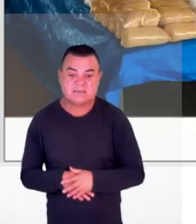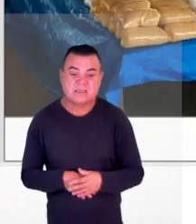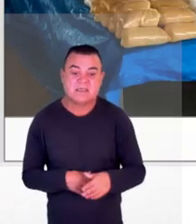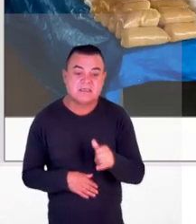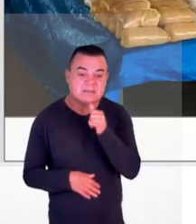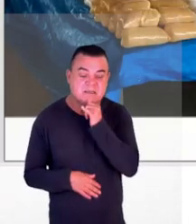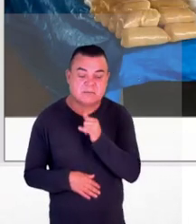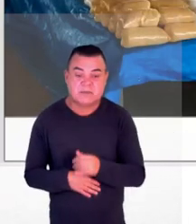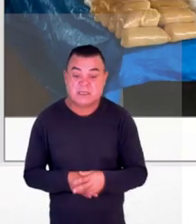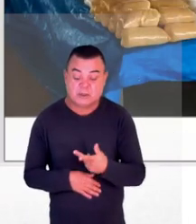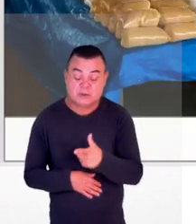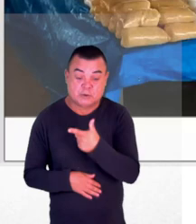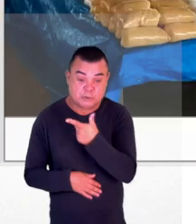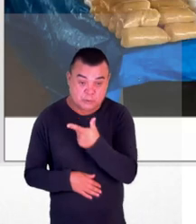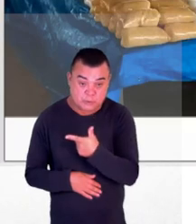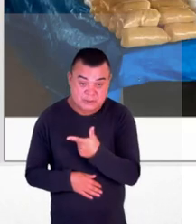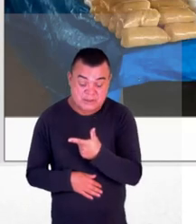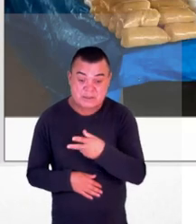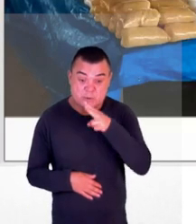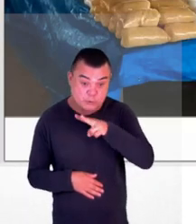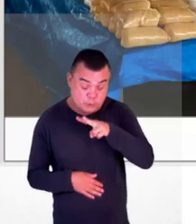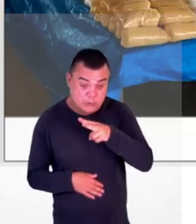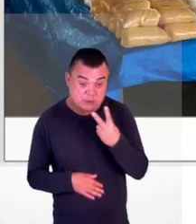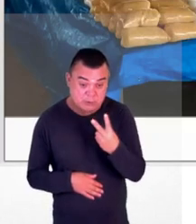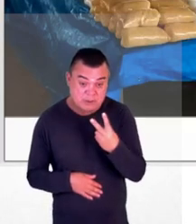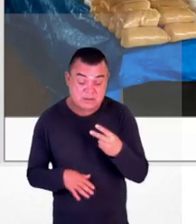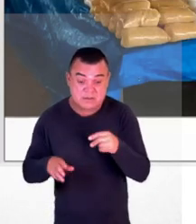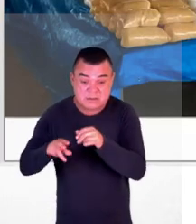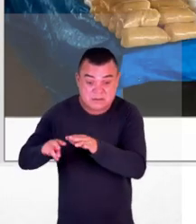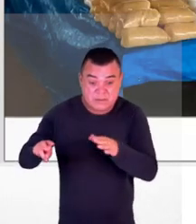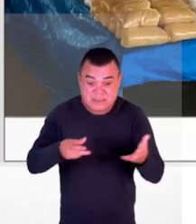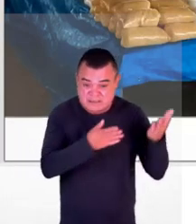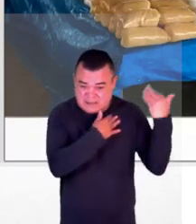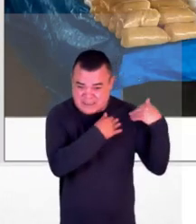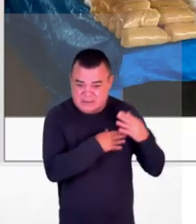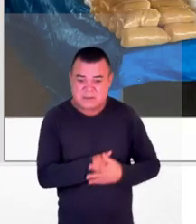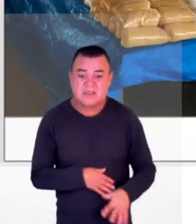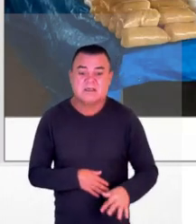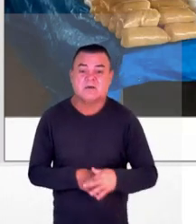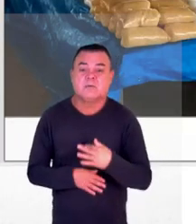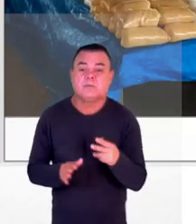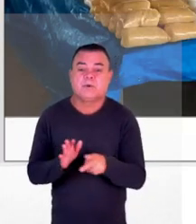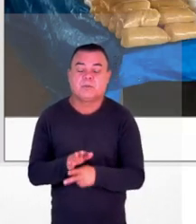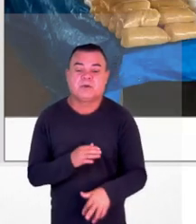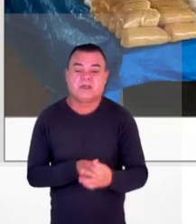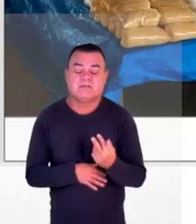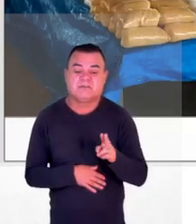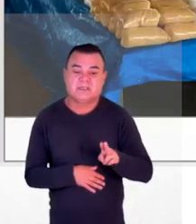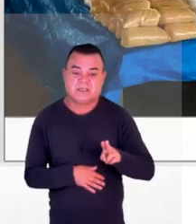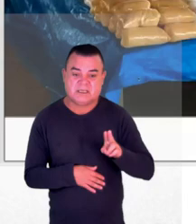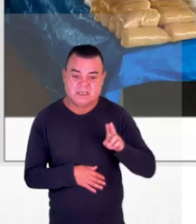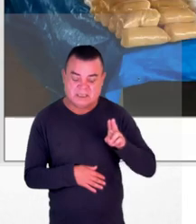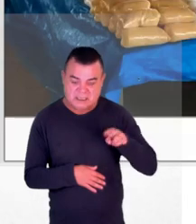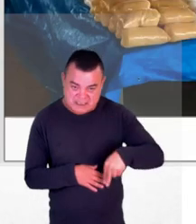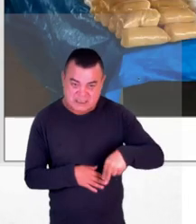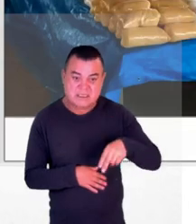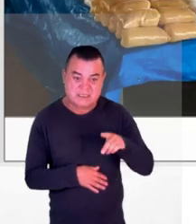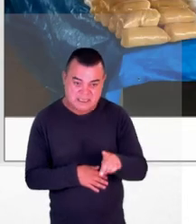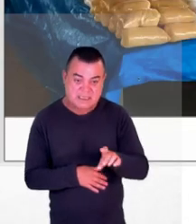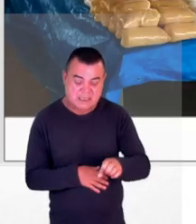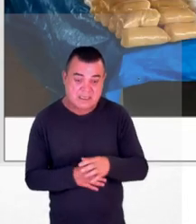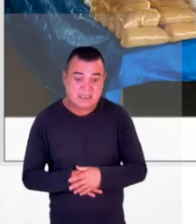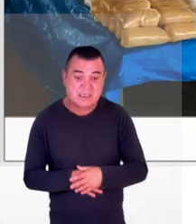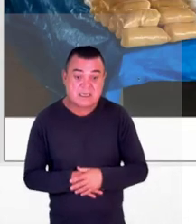nossa articulação o fnd e o próprio eh os programas de aquisição de alimentos que é o paa e o penai eles